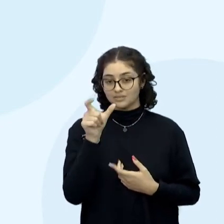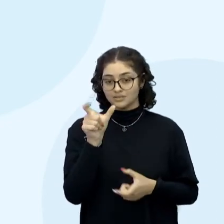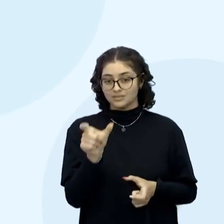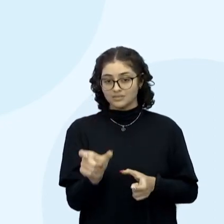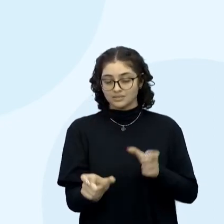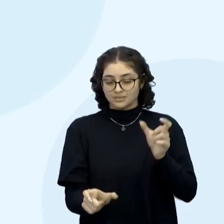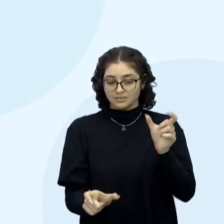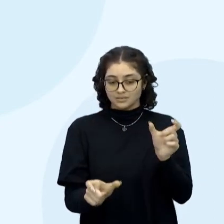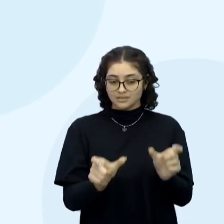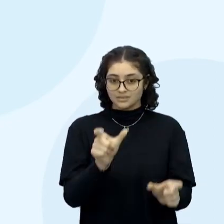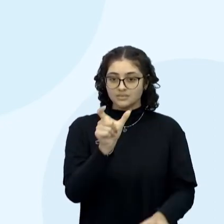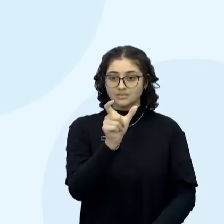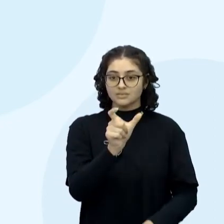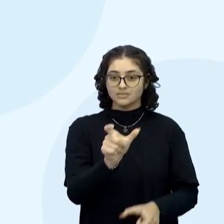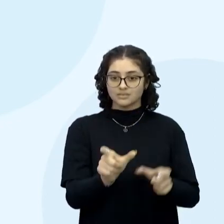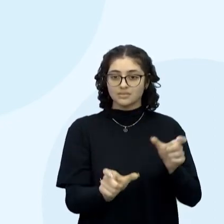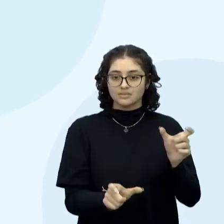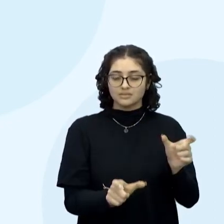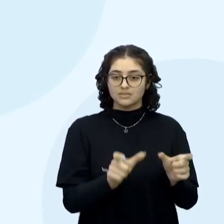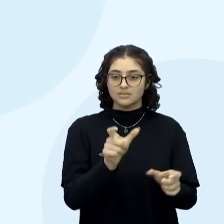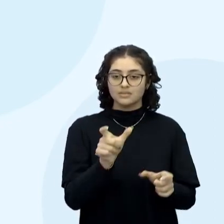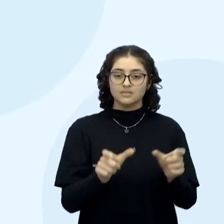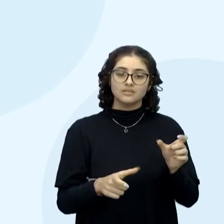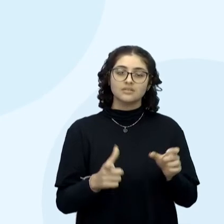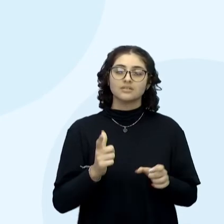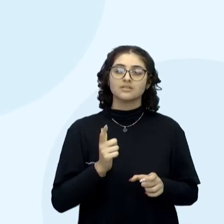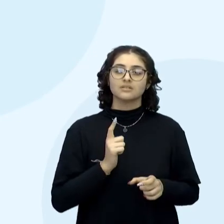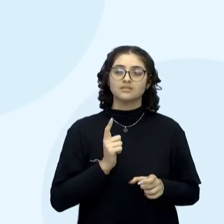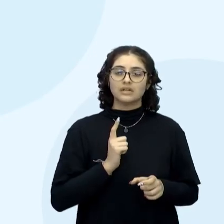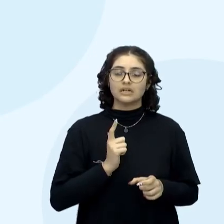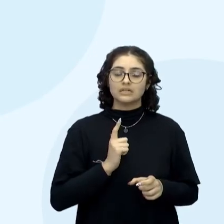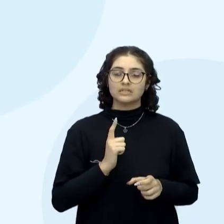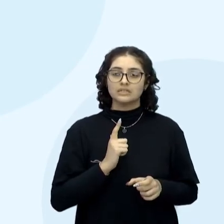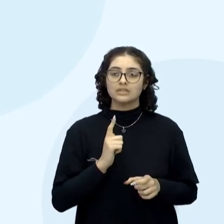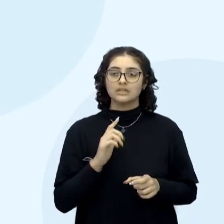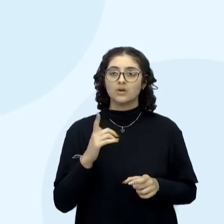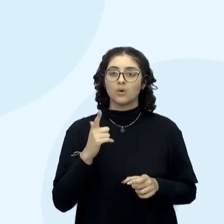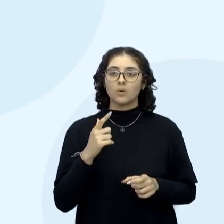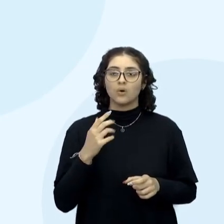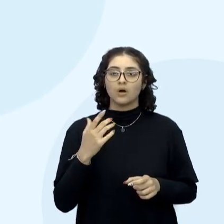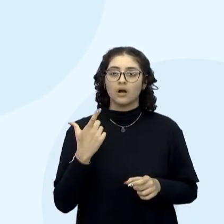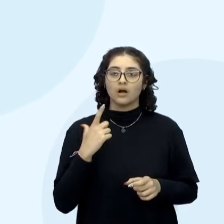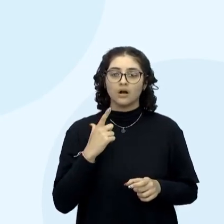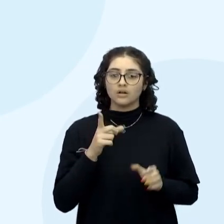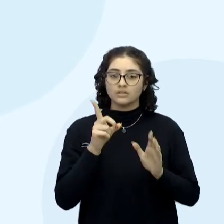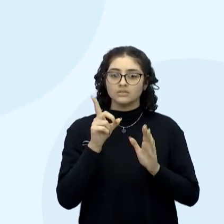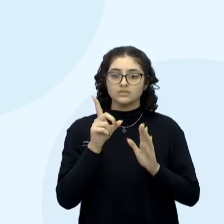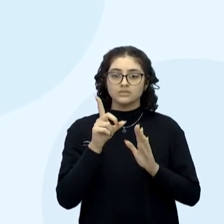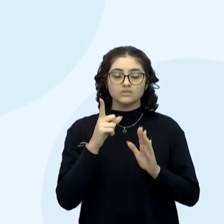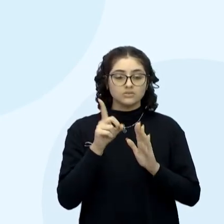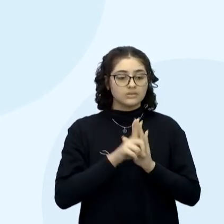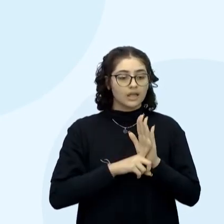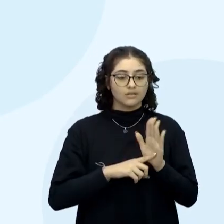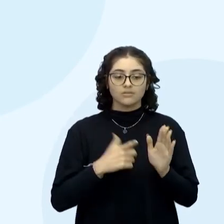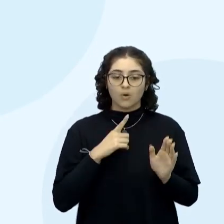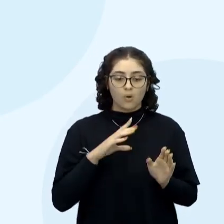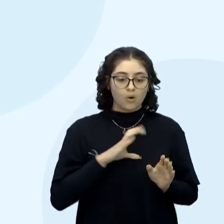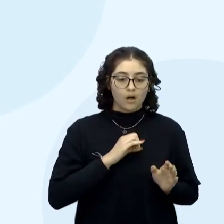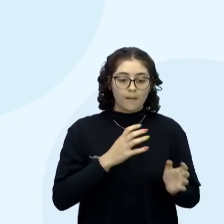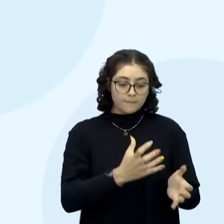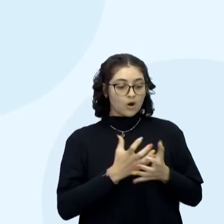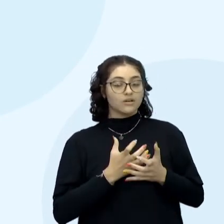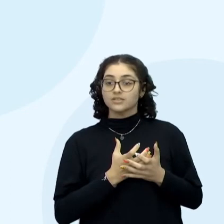uma relativa ou absoluta incapacidade de proteger os seus próprios interesses. Esse é